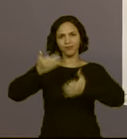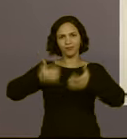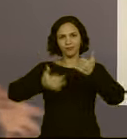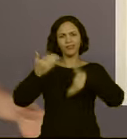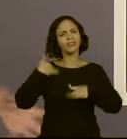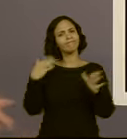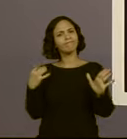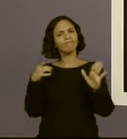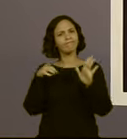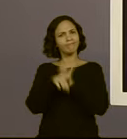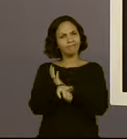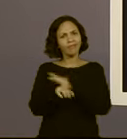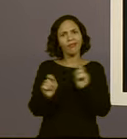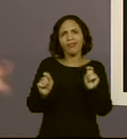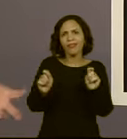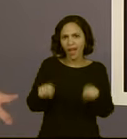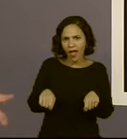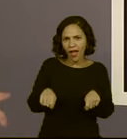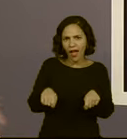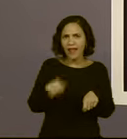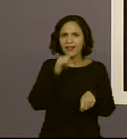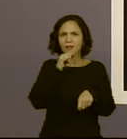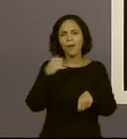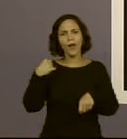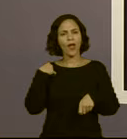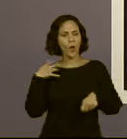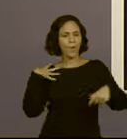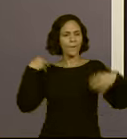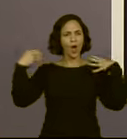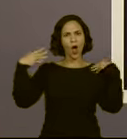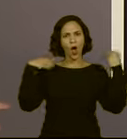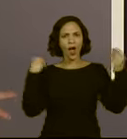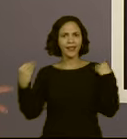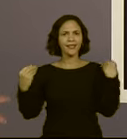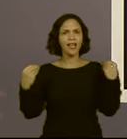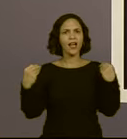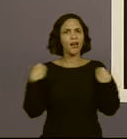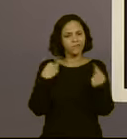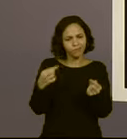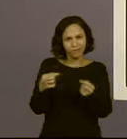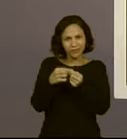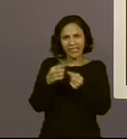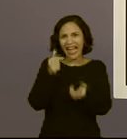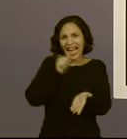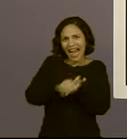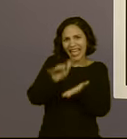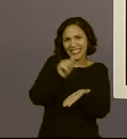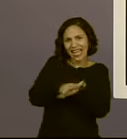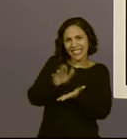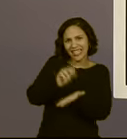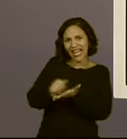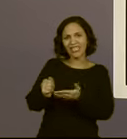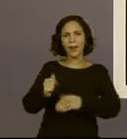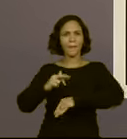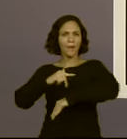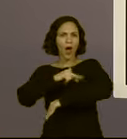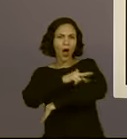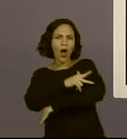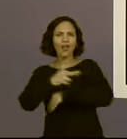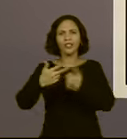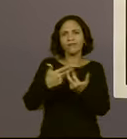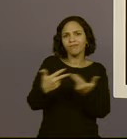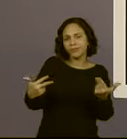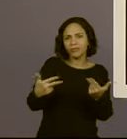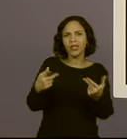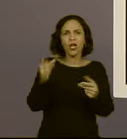dá para estar na moda sem gastar muito é necessário gastar muito para estar na moda Será que a gente só